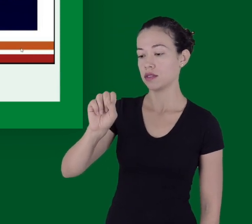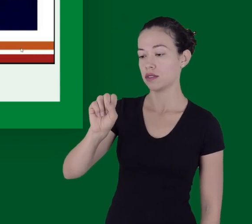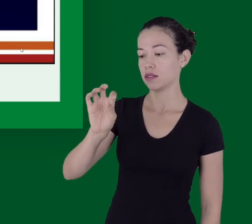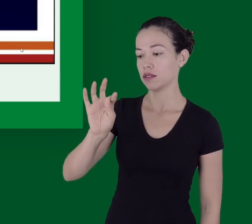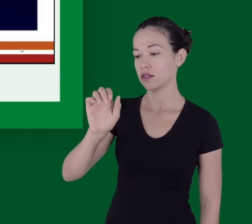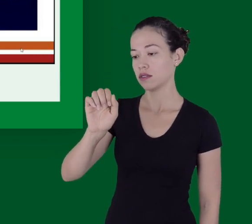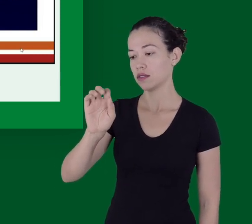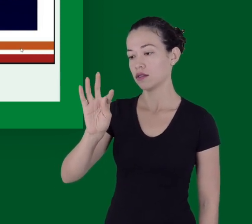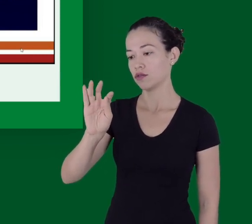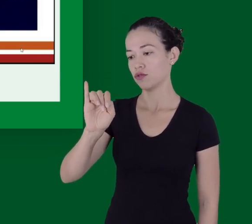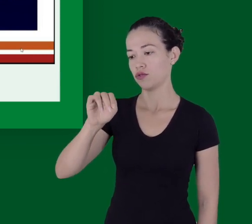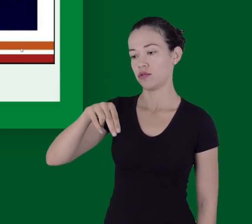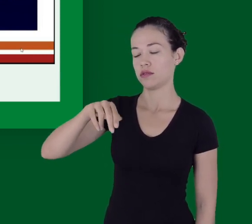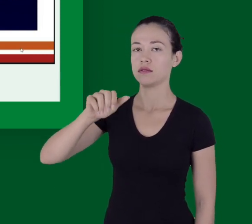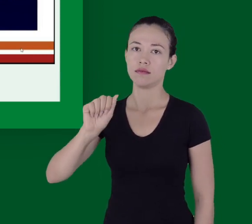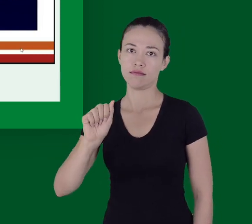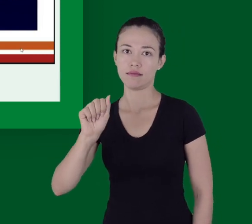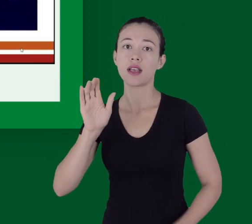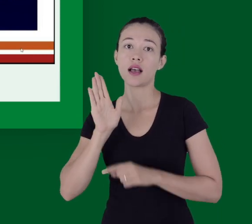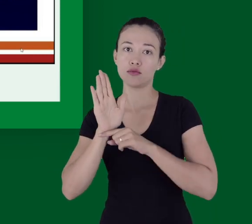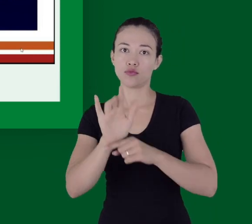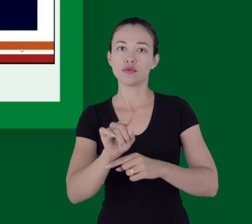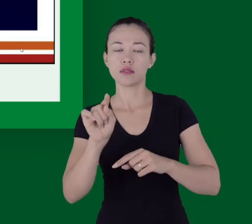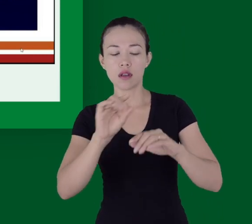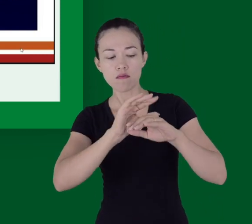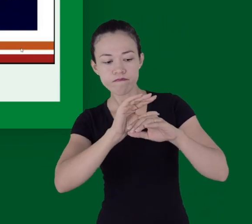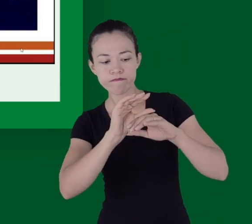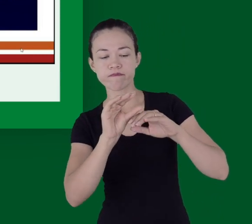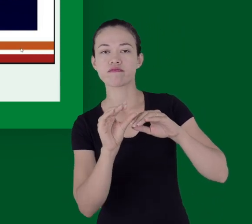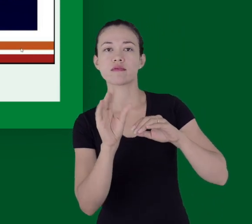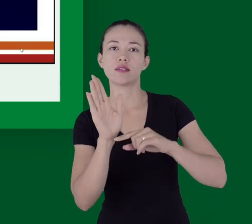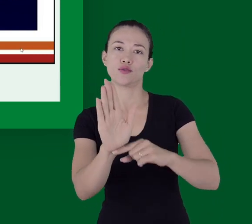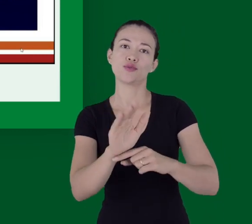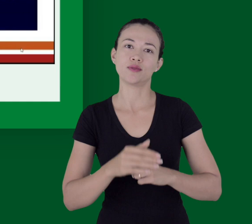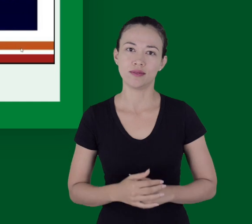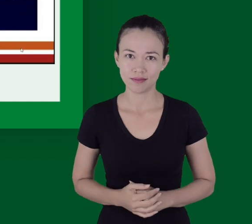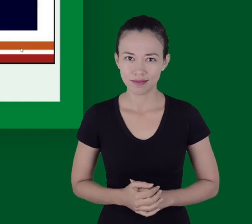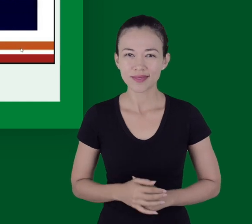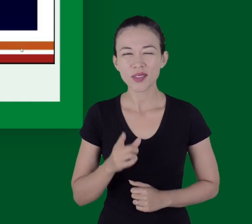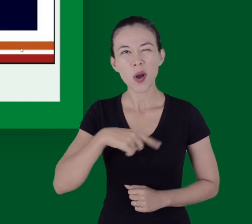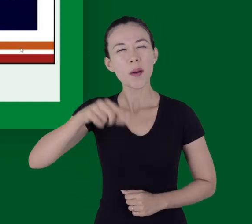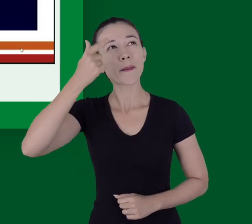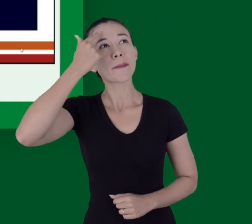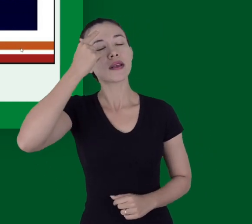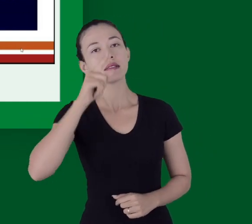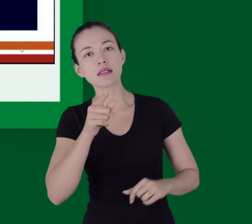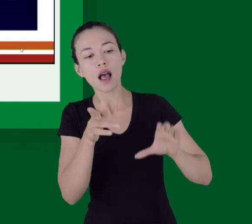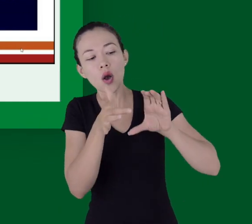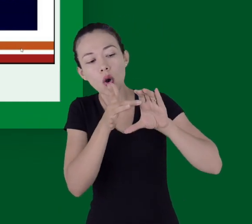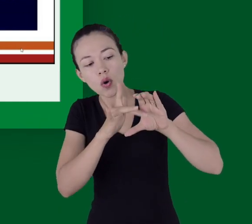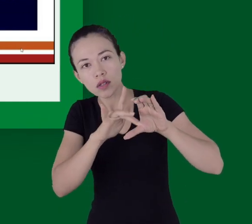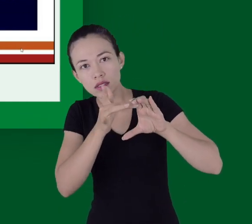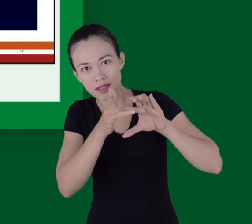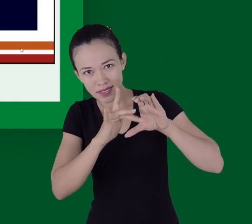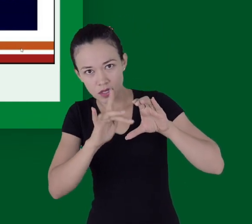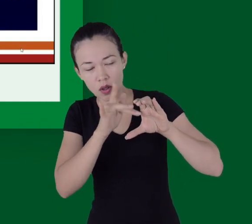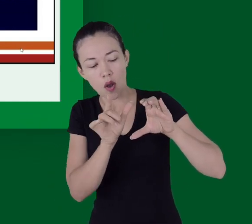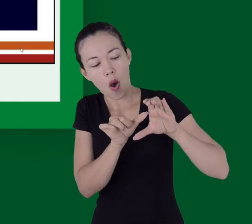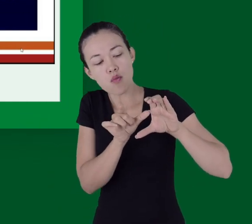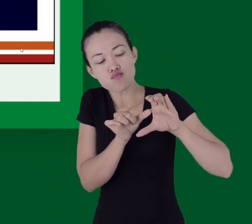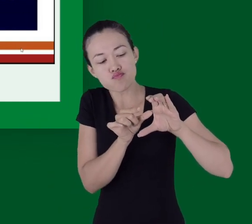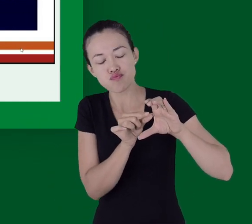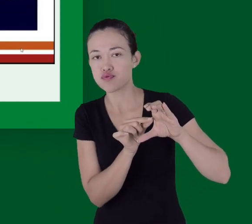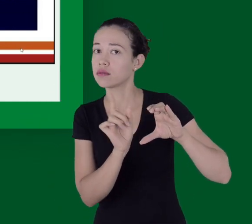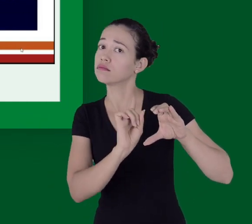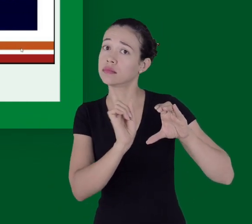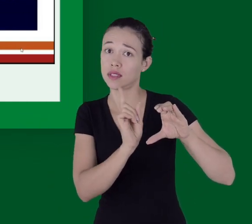que estabiliza a placa. Então, a função dela é essa. Para a gente não pensar que a função dela é diminuir o colesterol que está